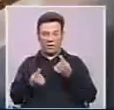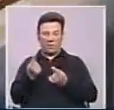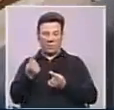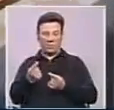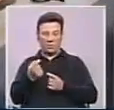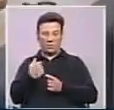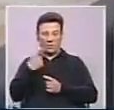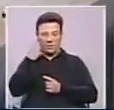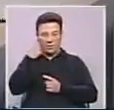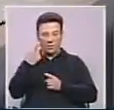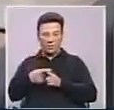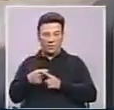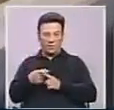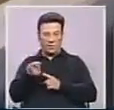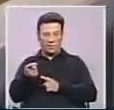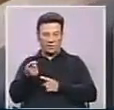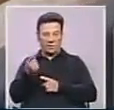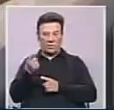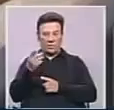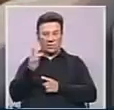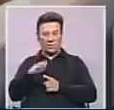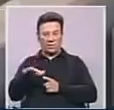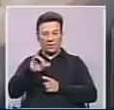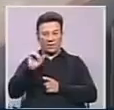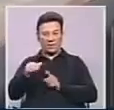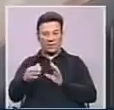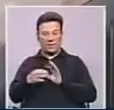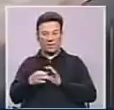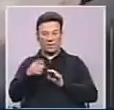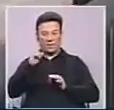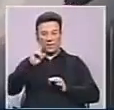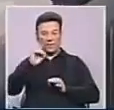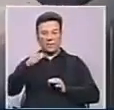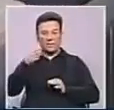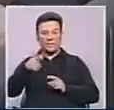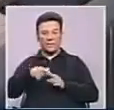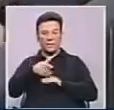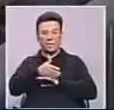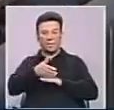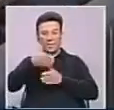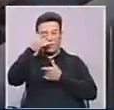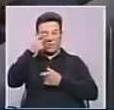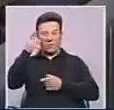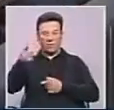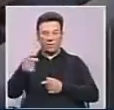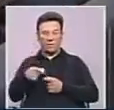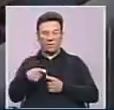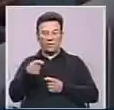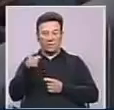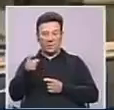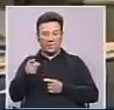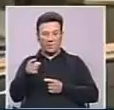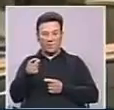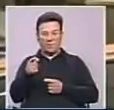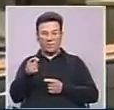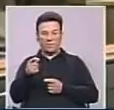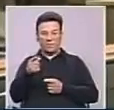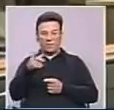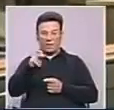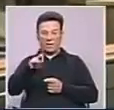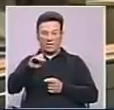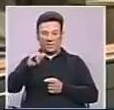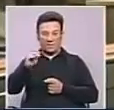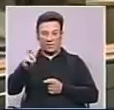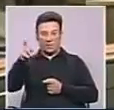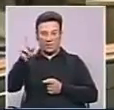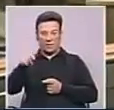alguns desafios muito interessantes na área, principalmente do Médio Oriente e da Ásia,